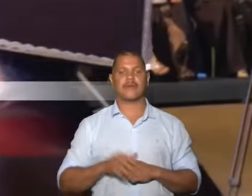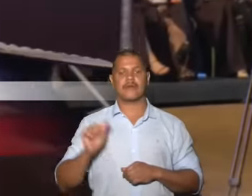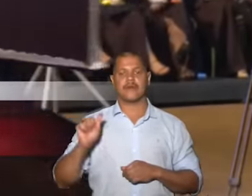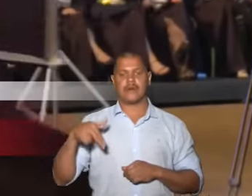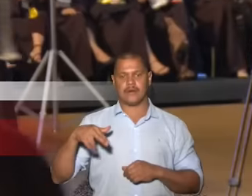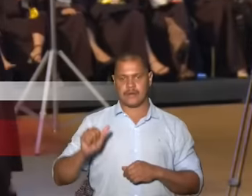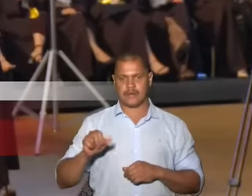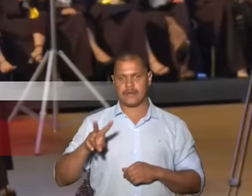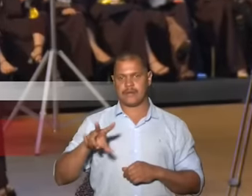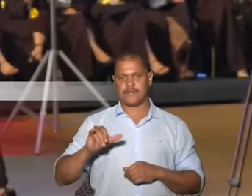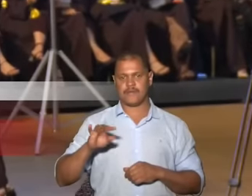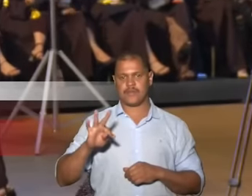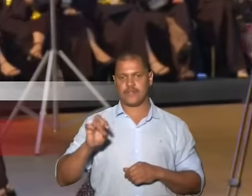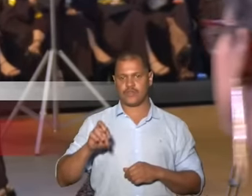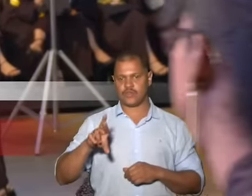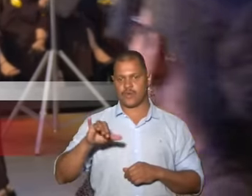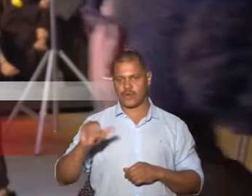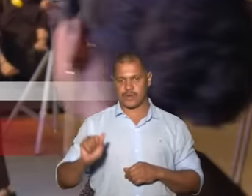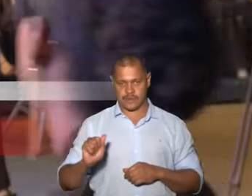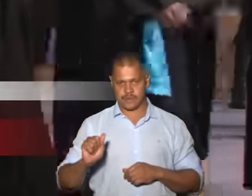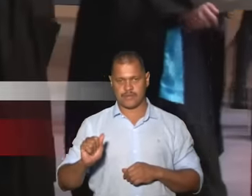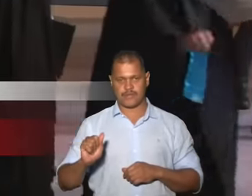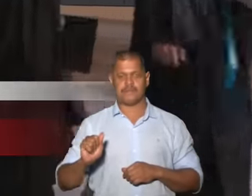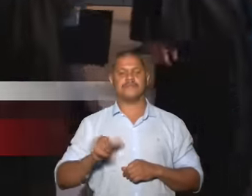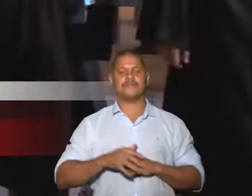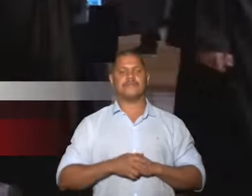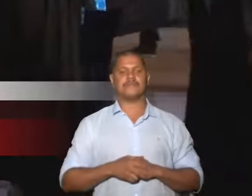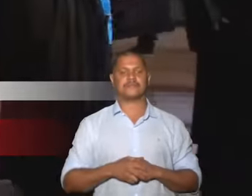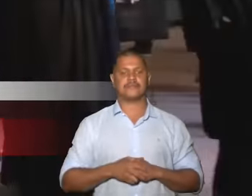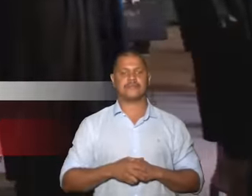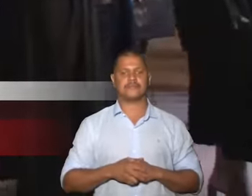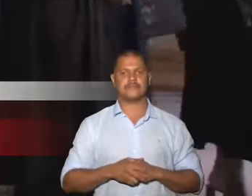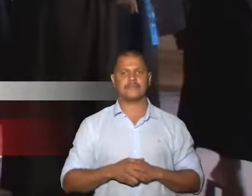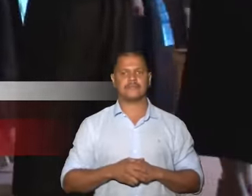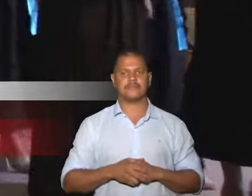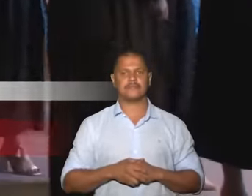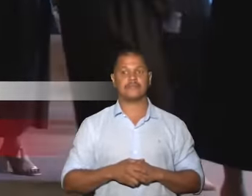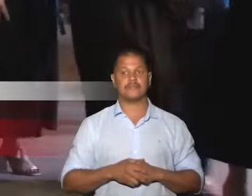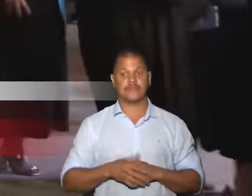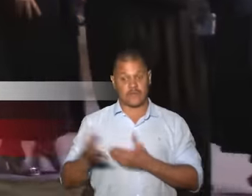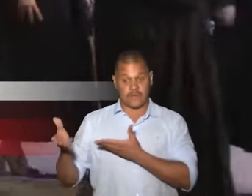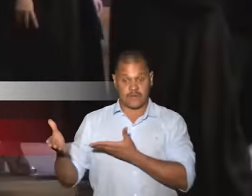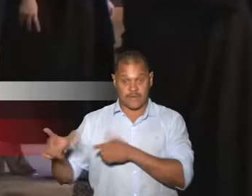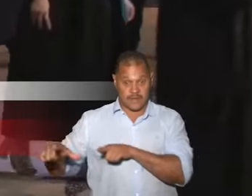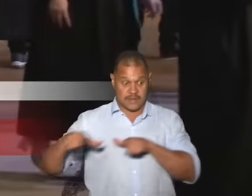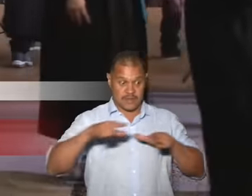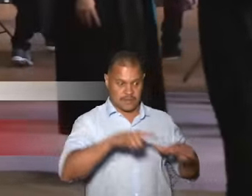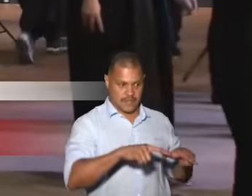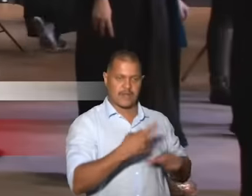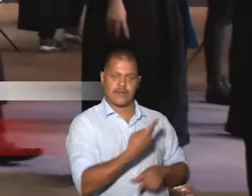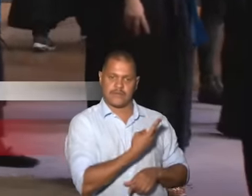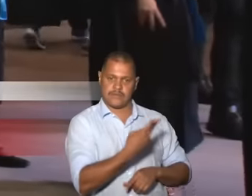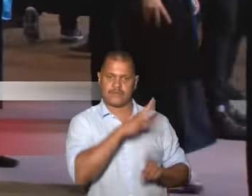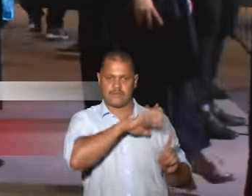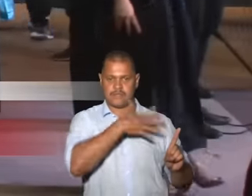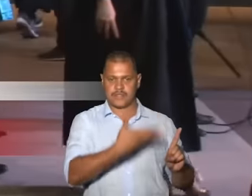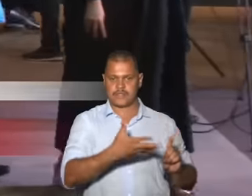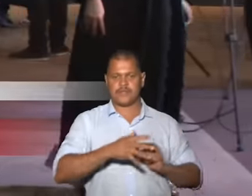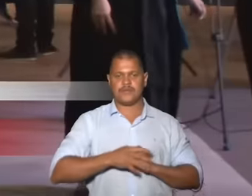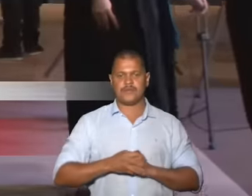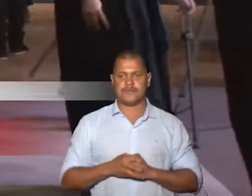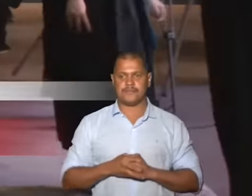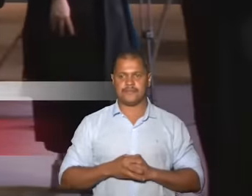Ana Vitória Dalcin Santolin, que entregará as placas aos